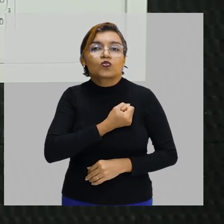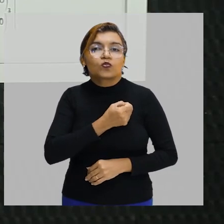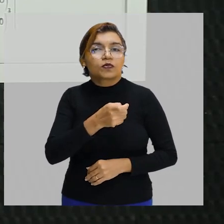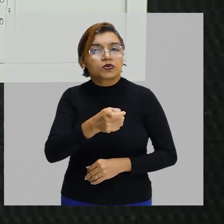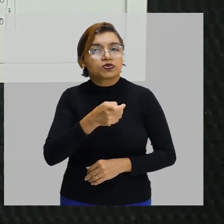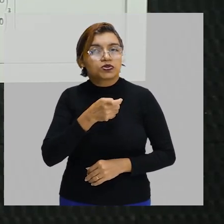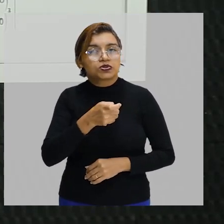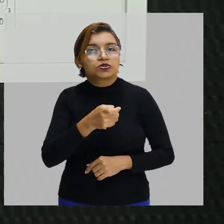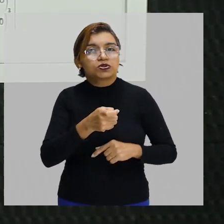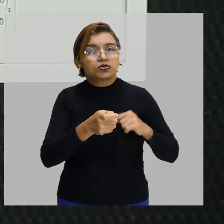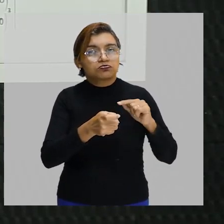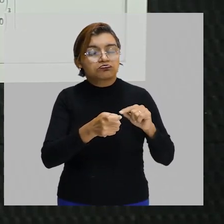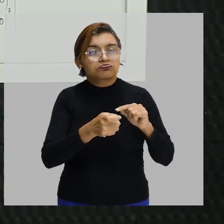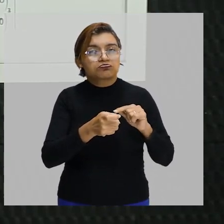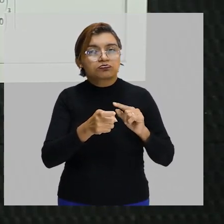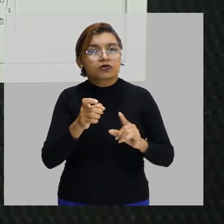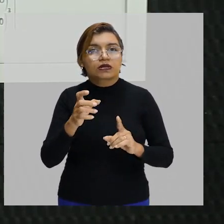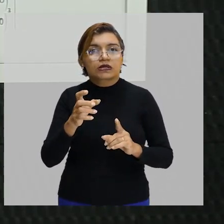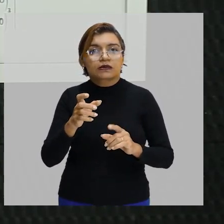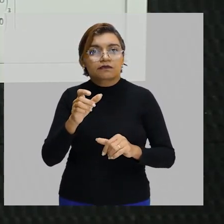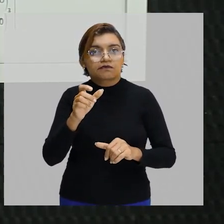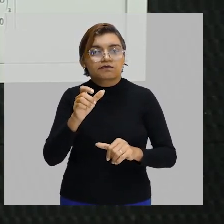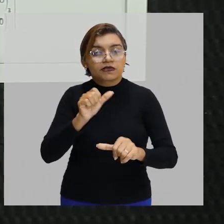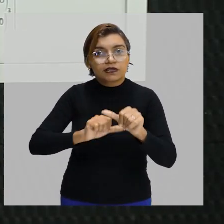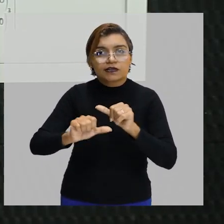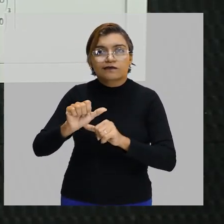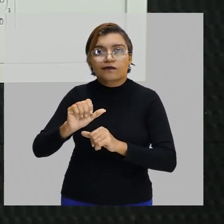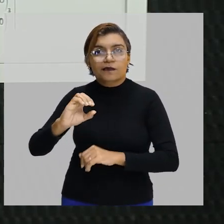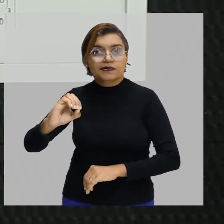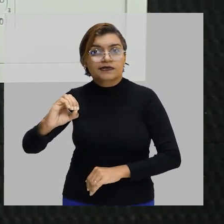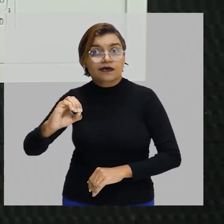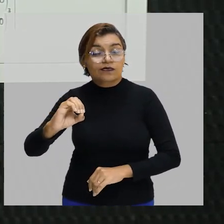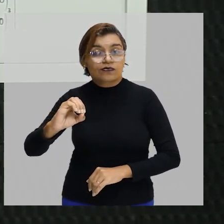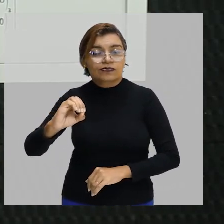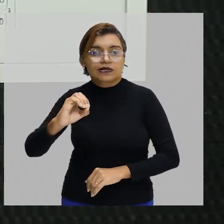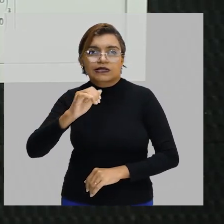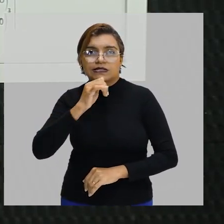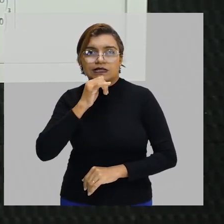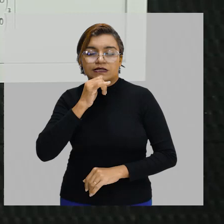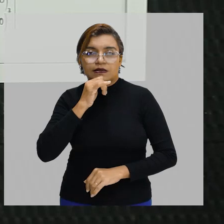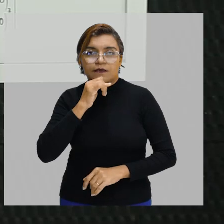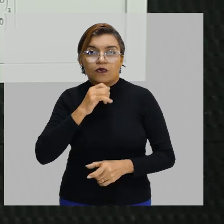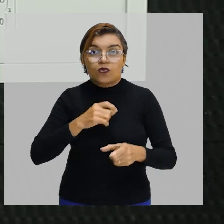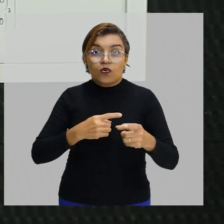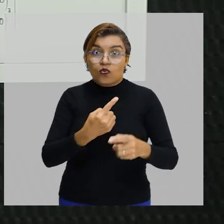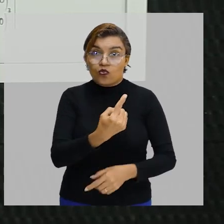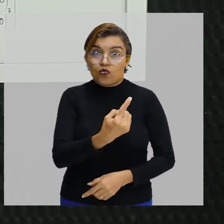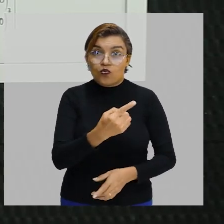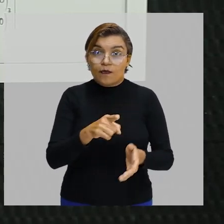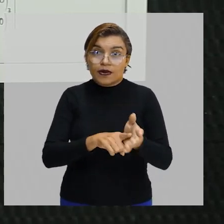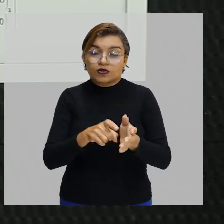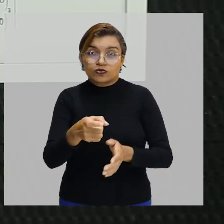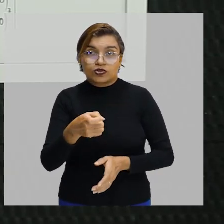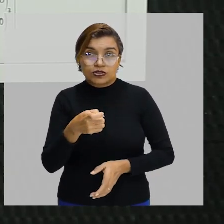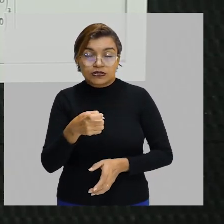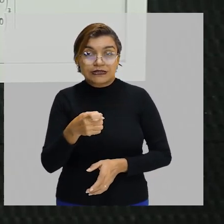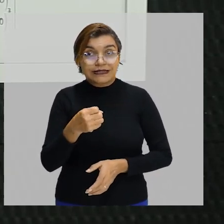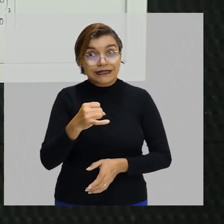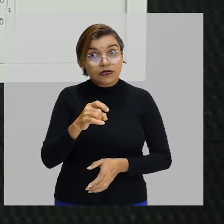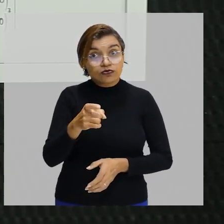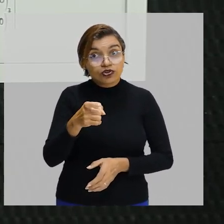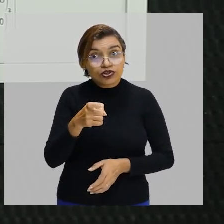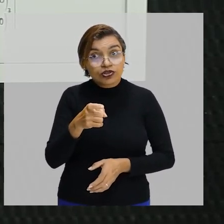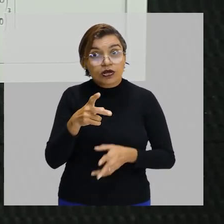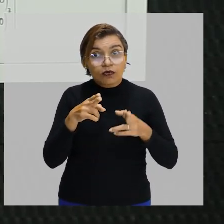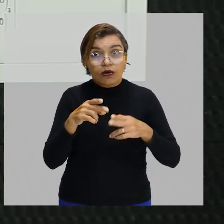que tornam isso aqui zero? Tá? Se você perceber aqui, ó, 1 menos x, se o x for 1, 1